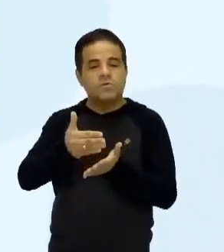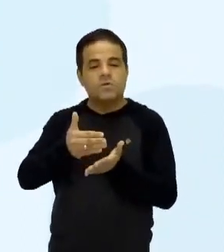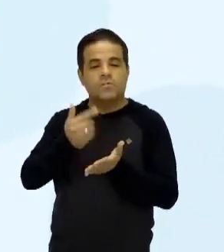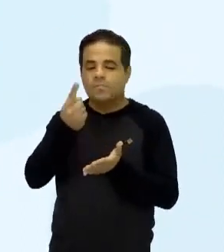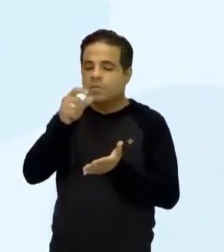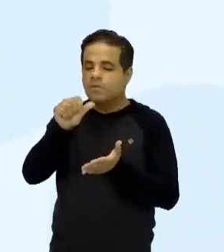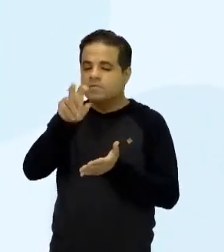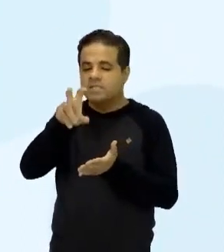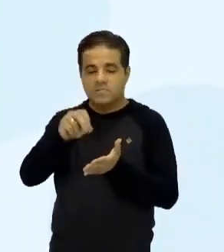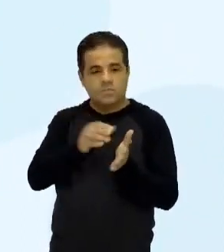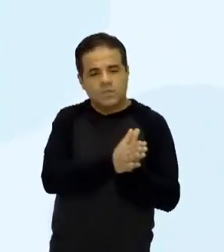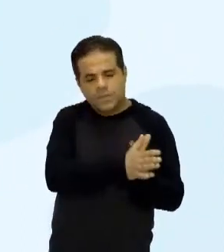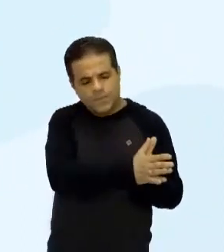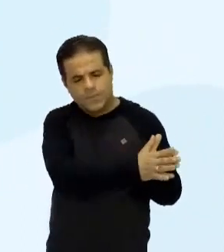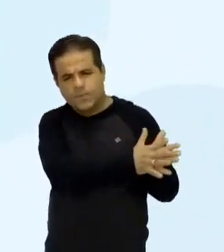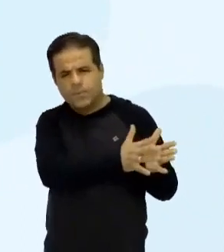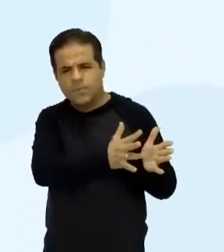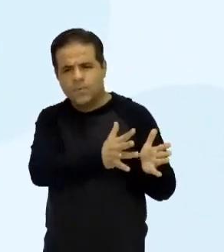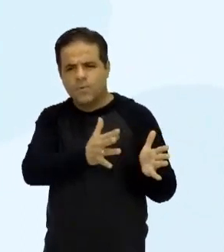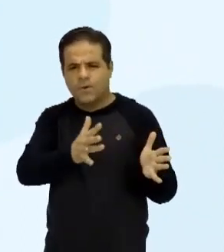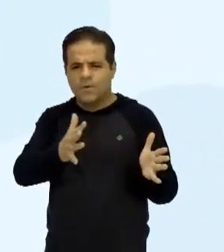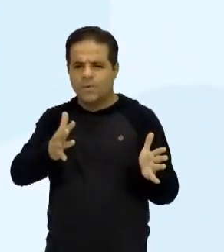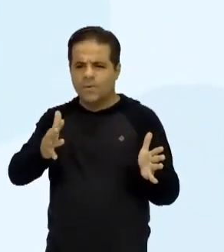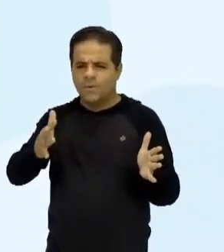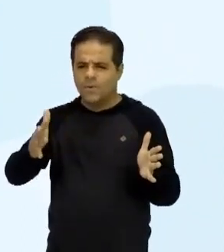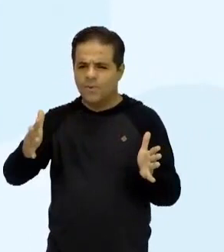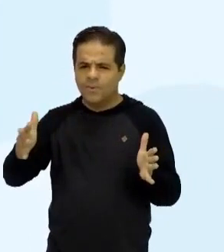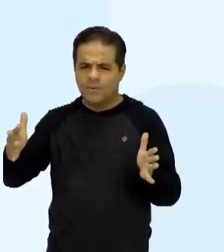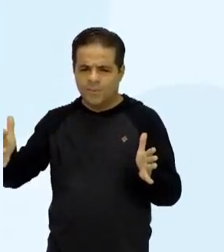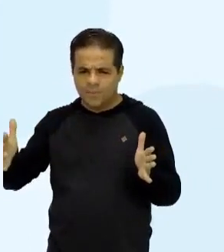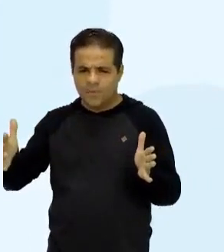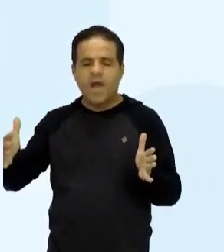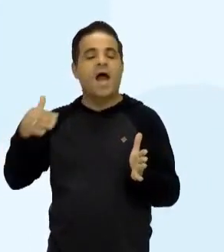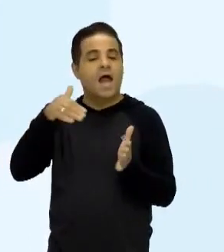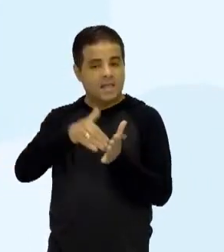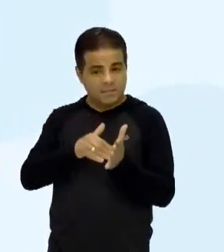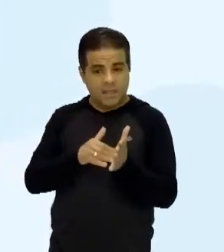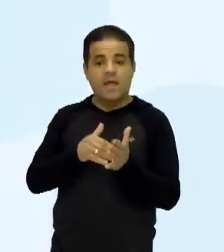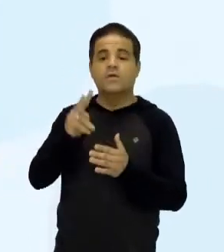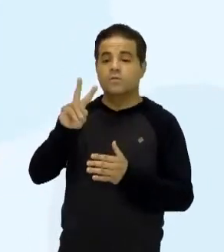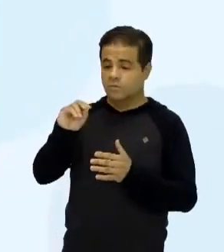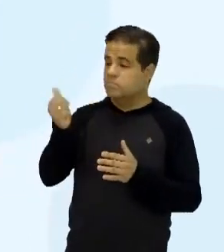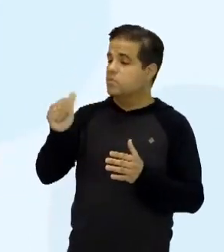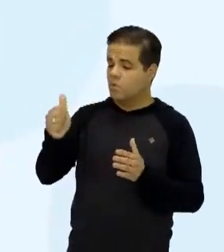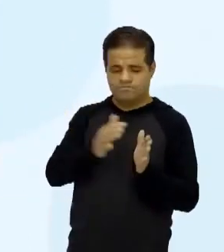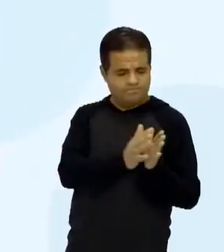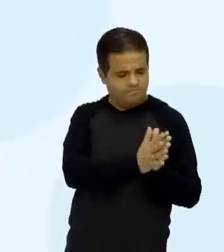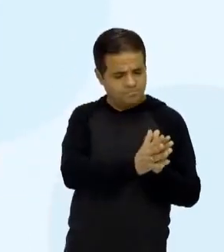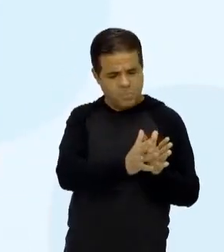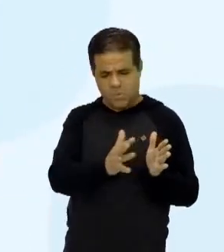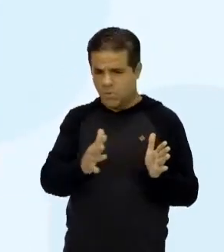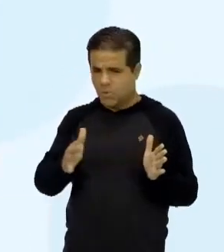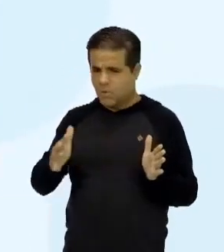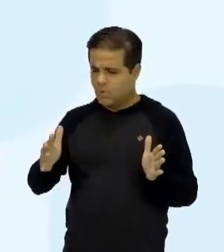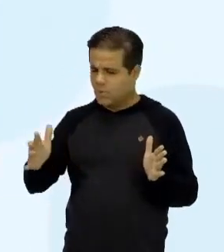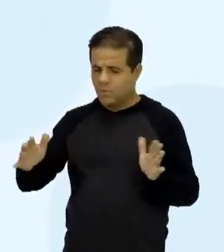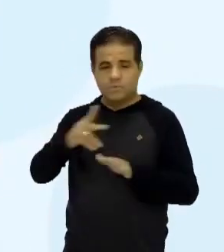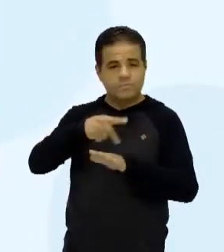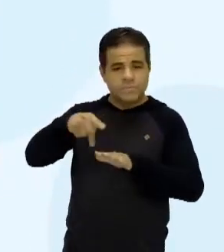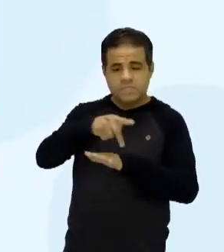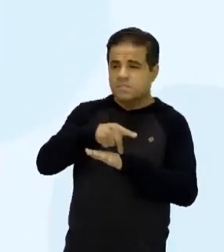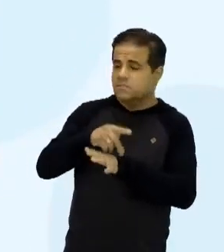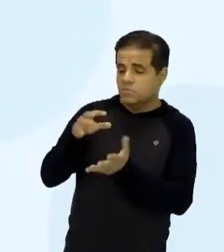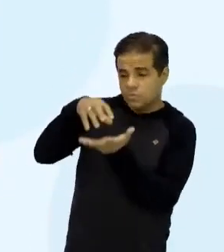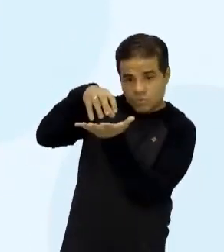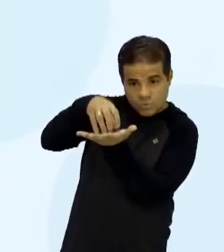de 1950 e vai se estendendo aí até 2011 aí, ó. Então são os países, né, o